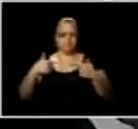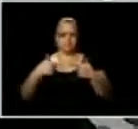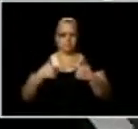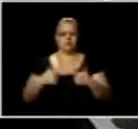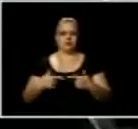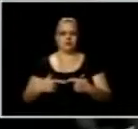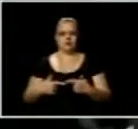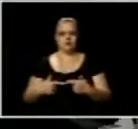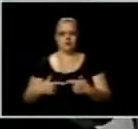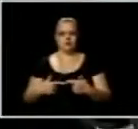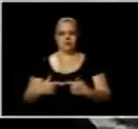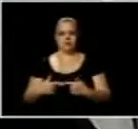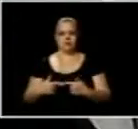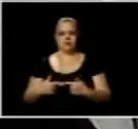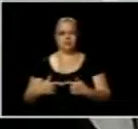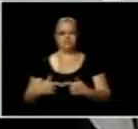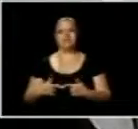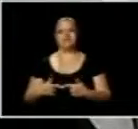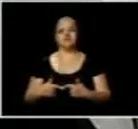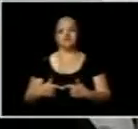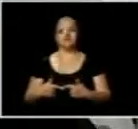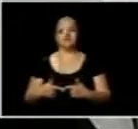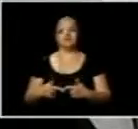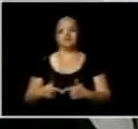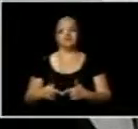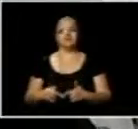a uma empresa privada,